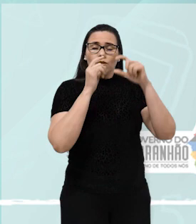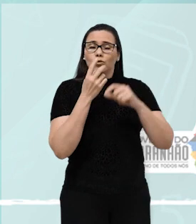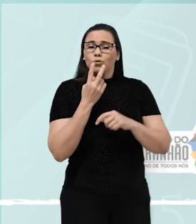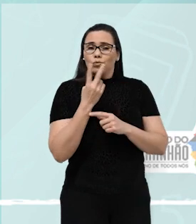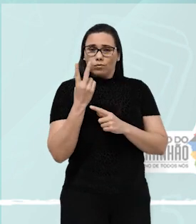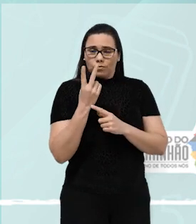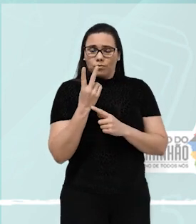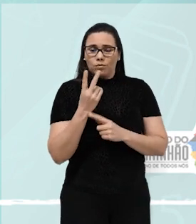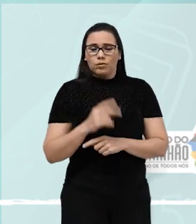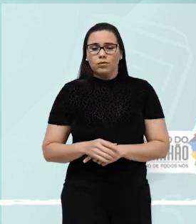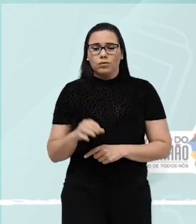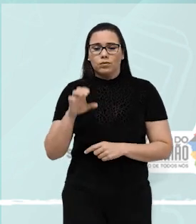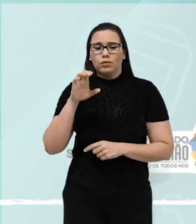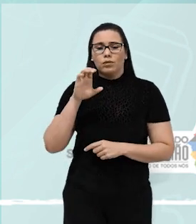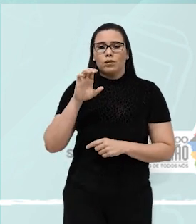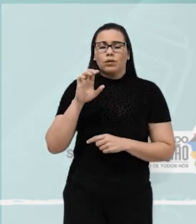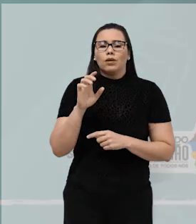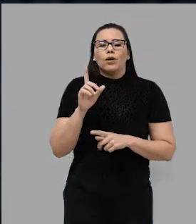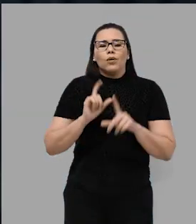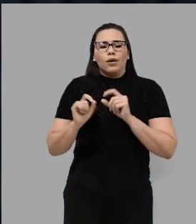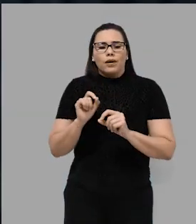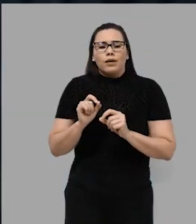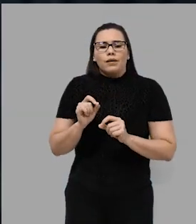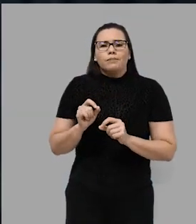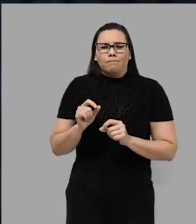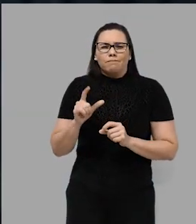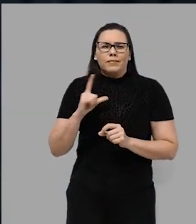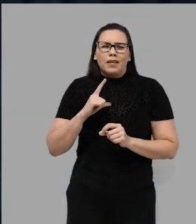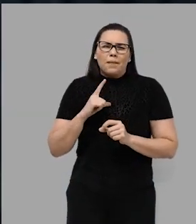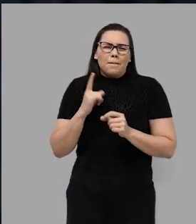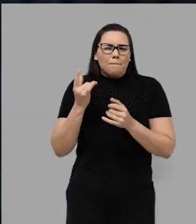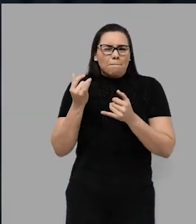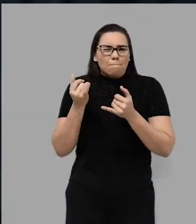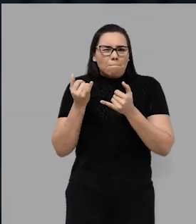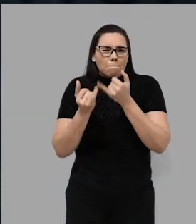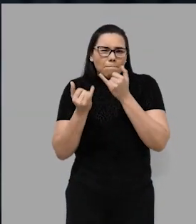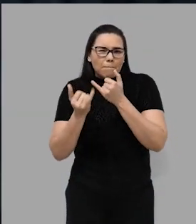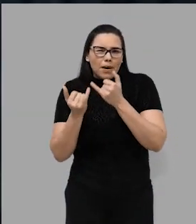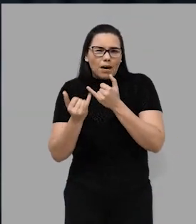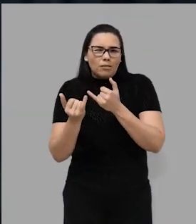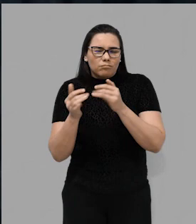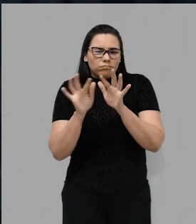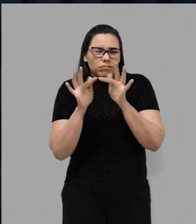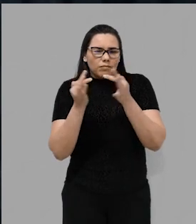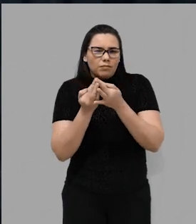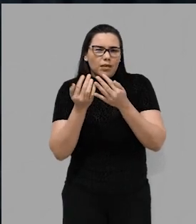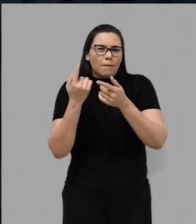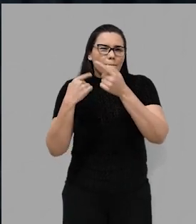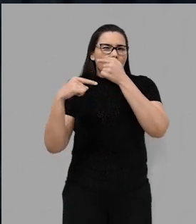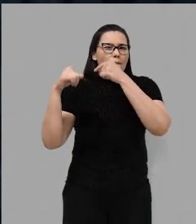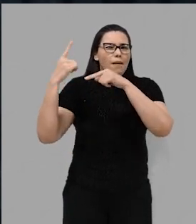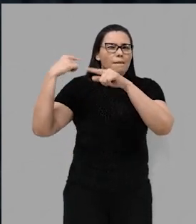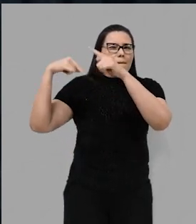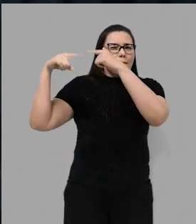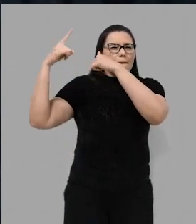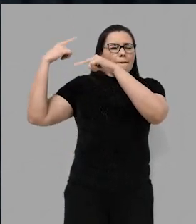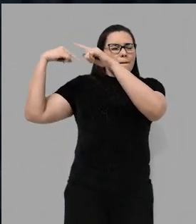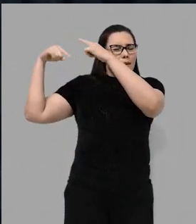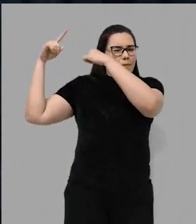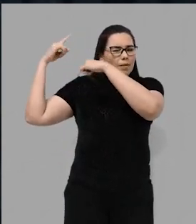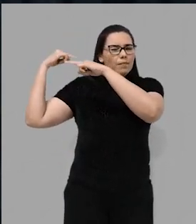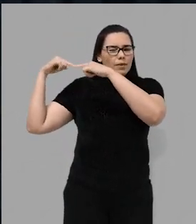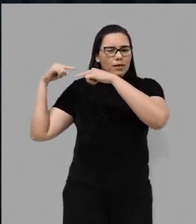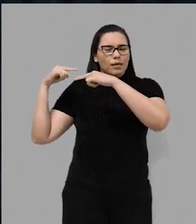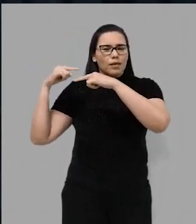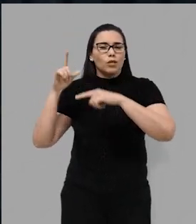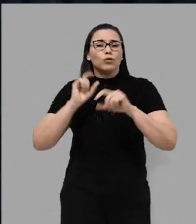que cavalos e zebras têm um parentesco distante de quem? Da anta, do